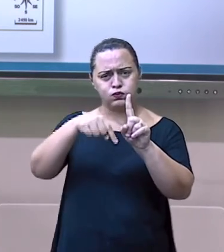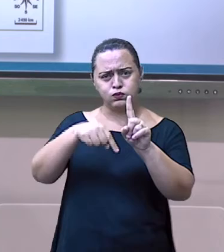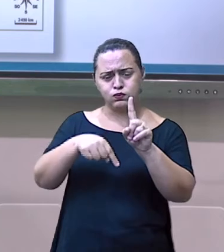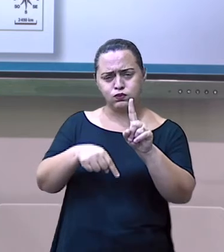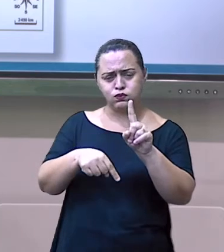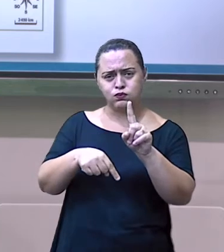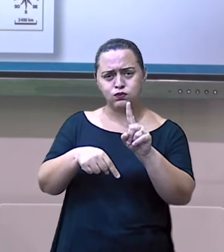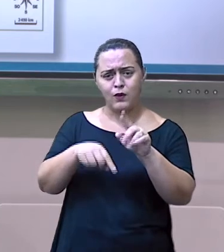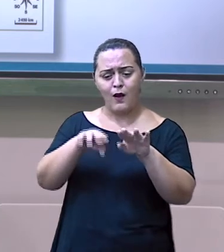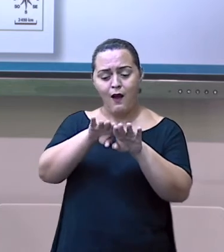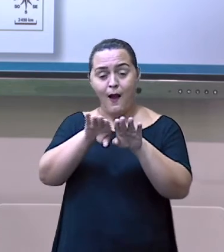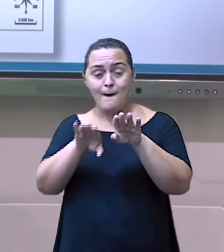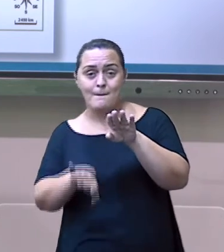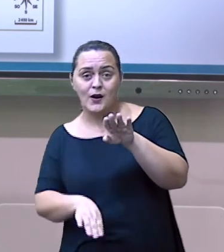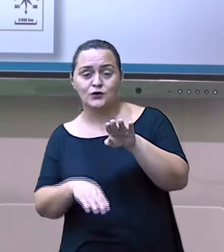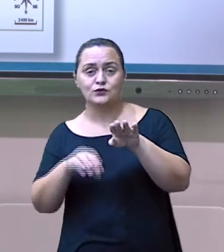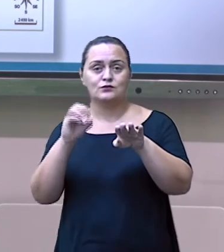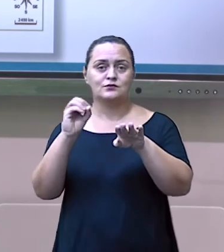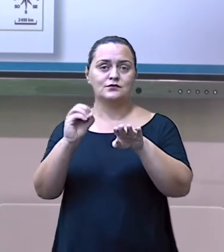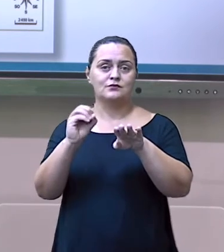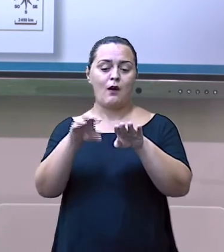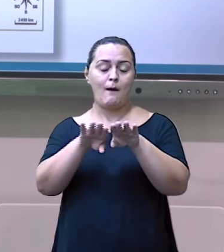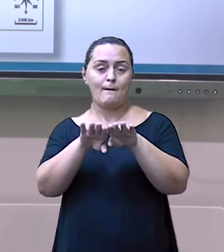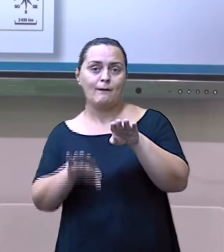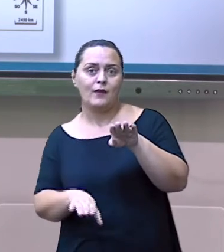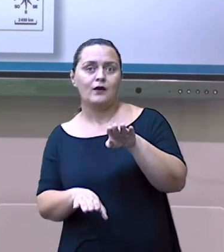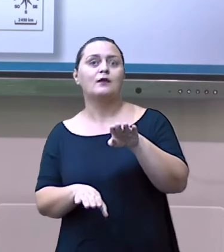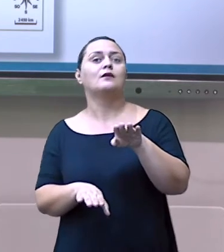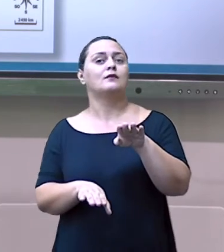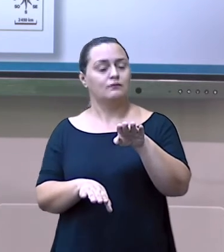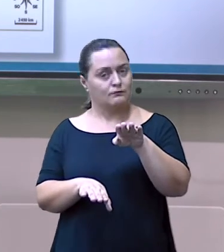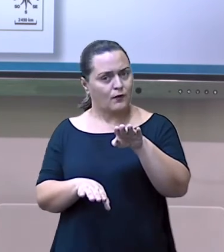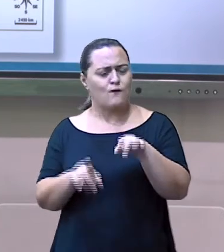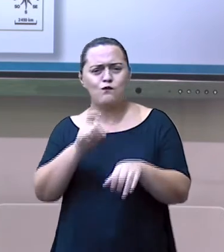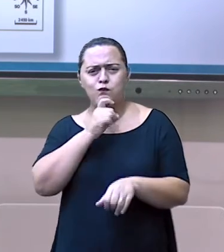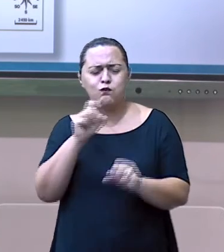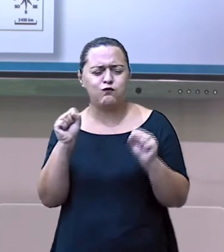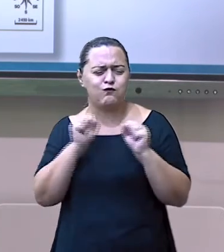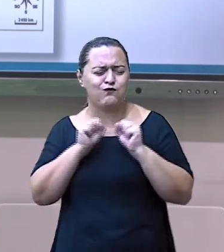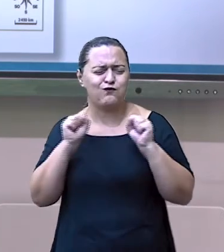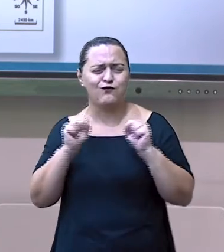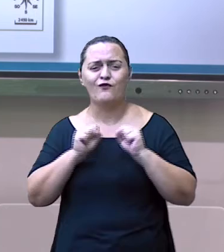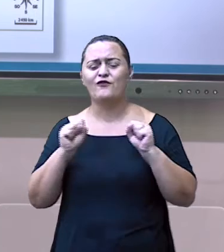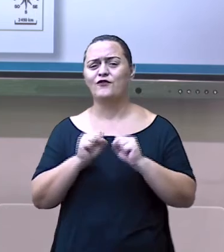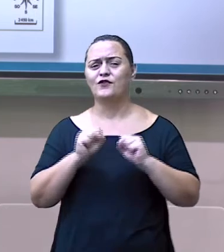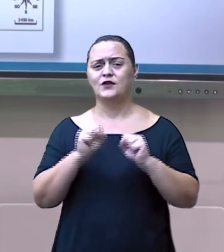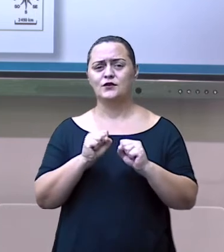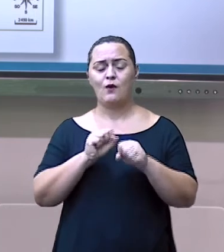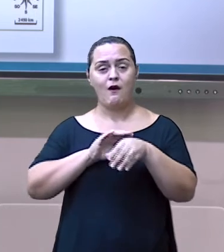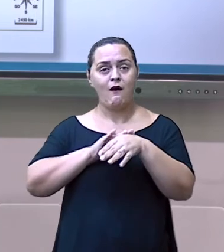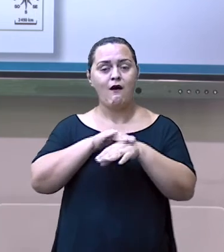até negativa, até 10 graus negativos. Então, são